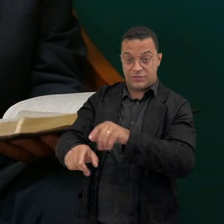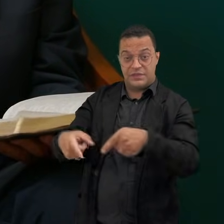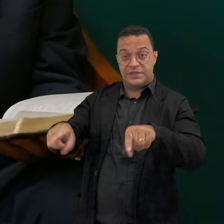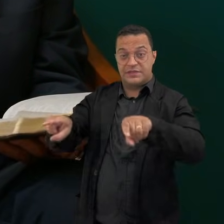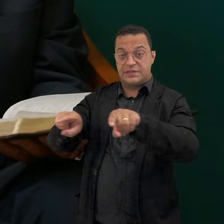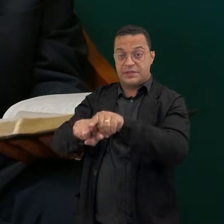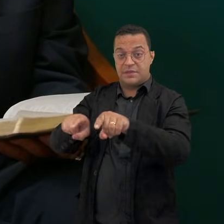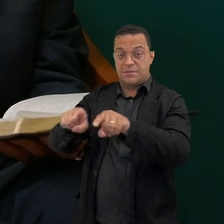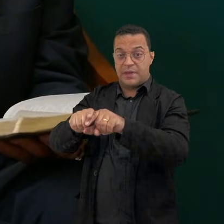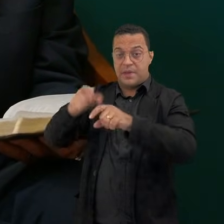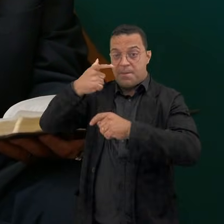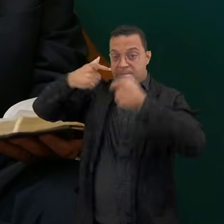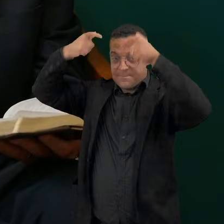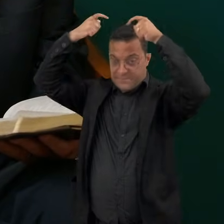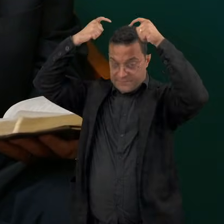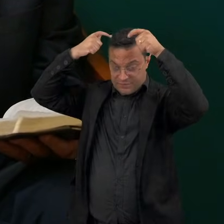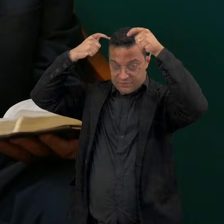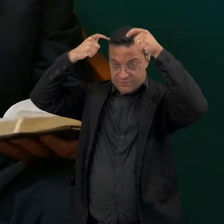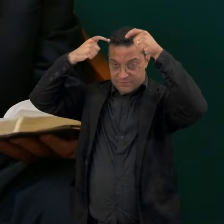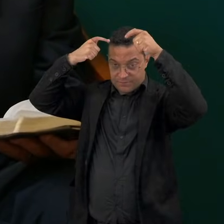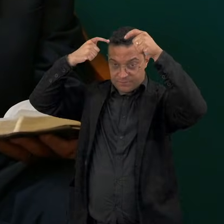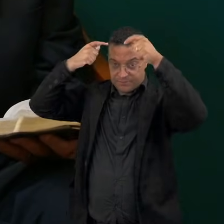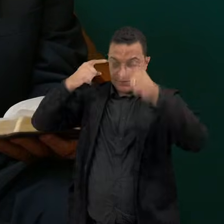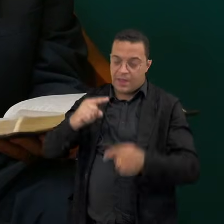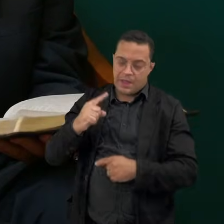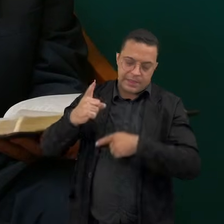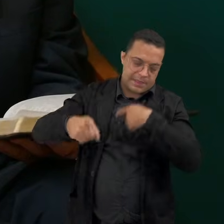império. E quando o profeta Daniel,